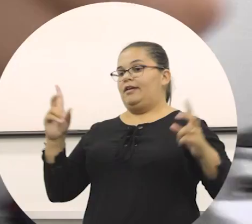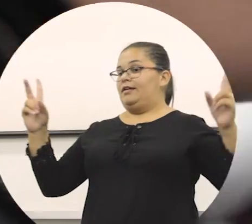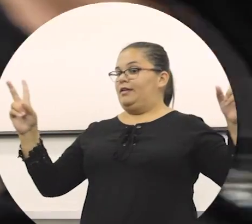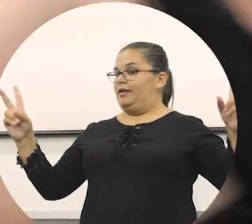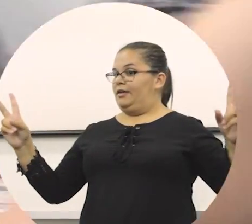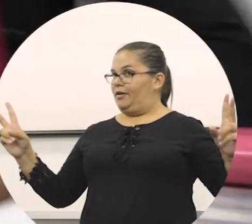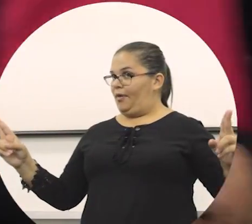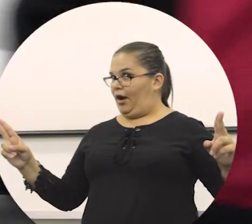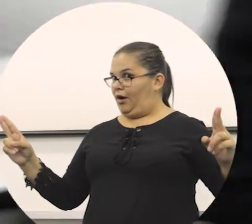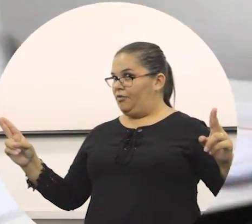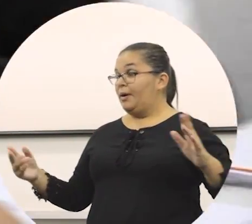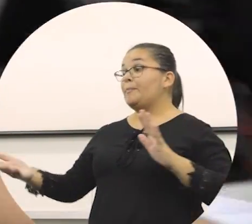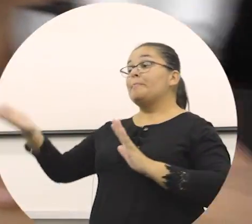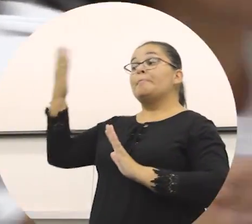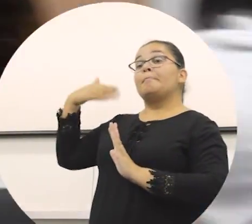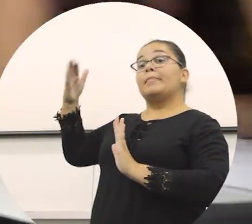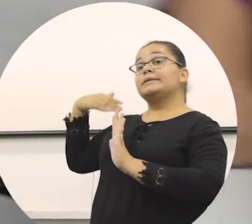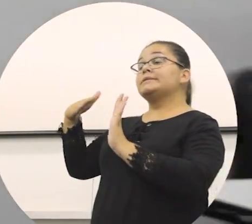2008...